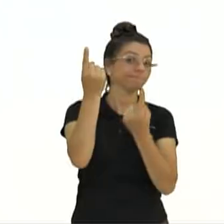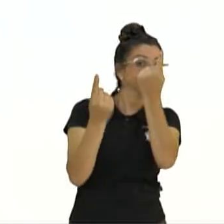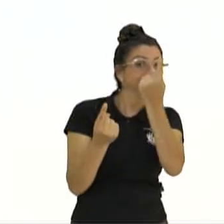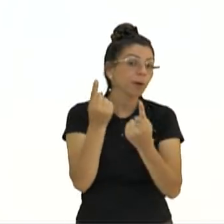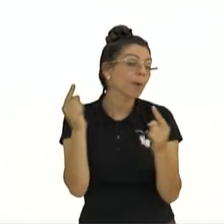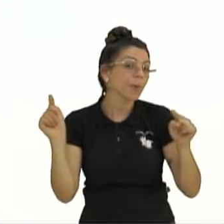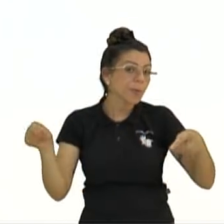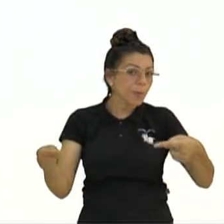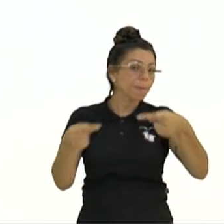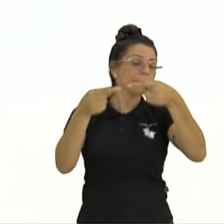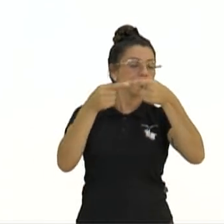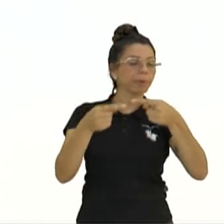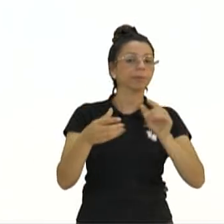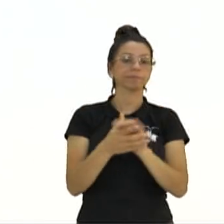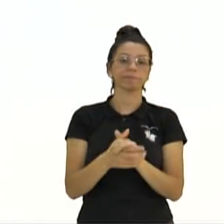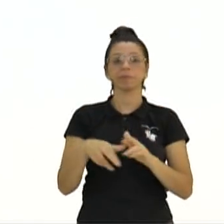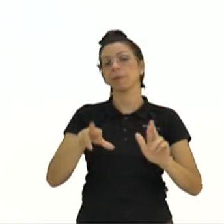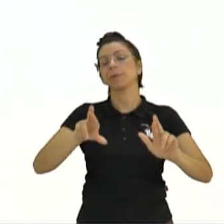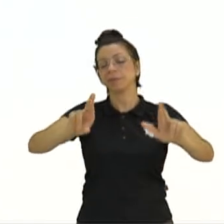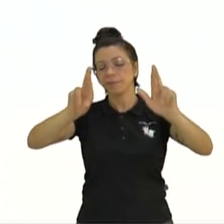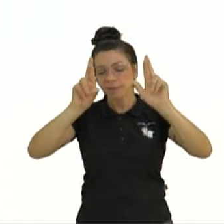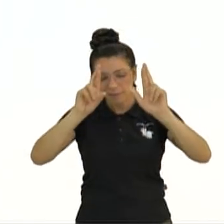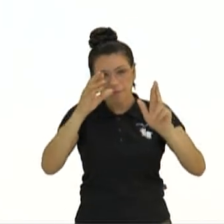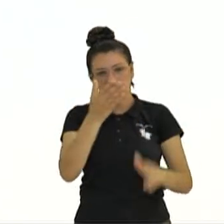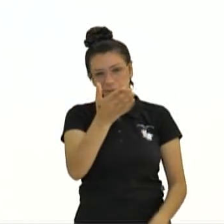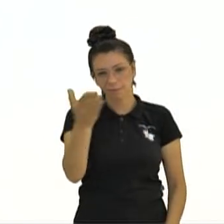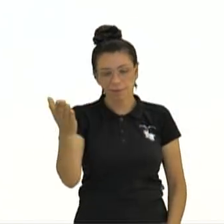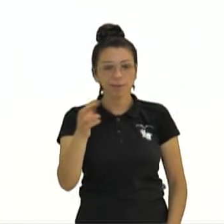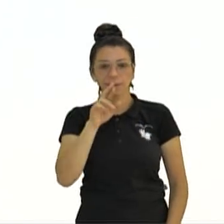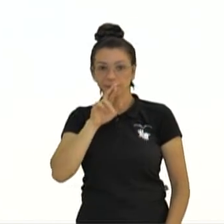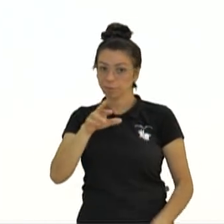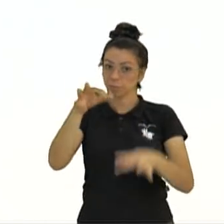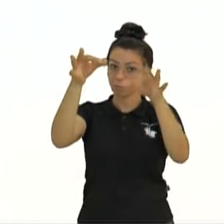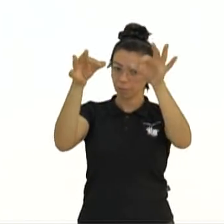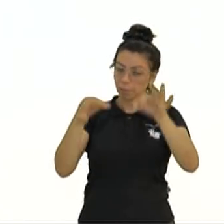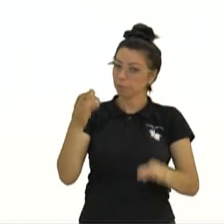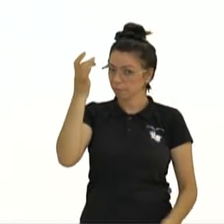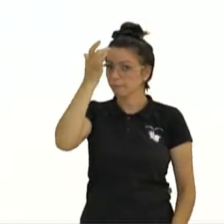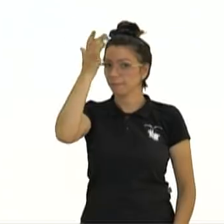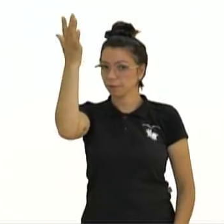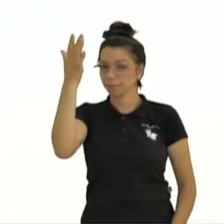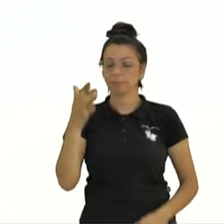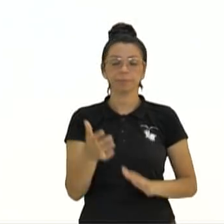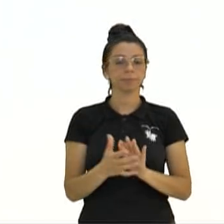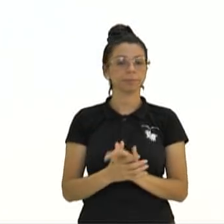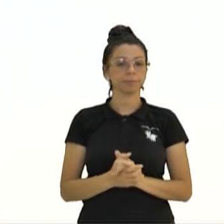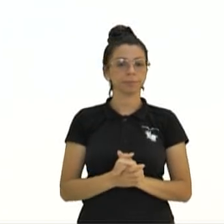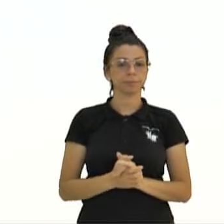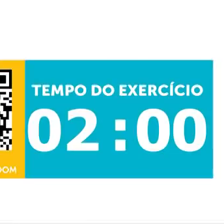Essa questão aí eu tenho certeza que vocês acertarão, porque é bem fácil.